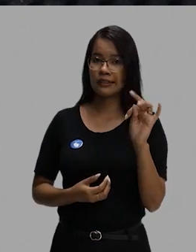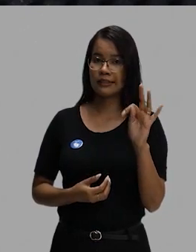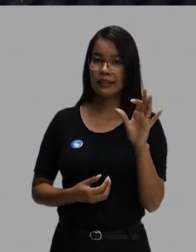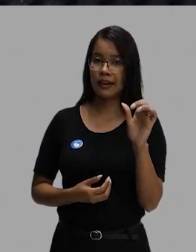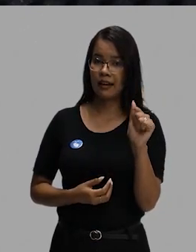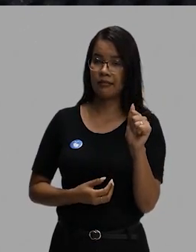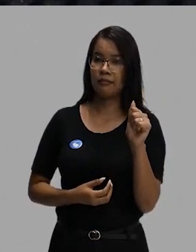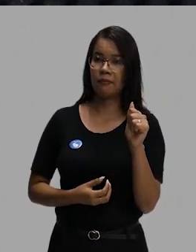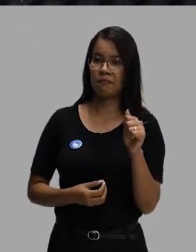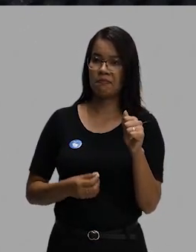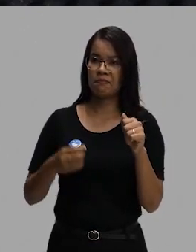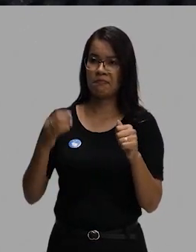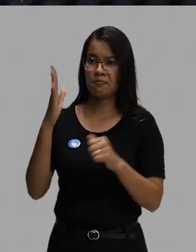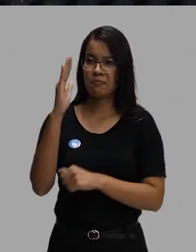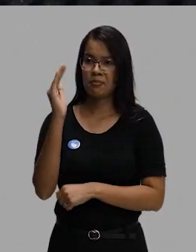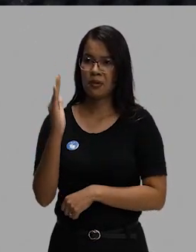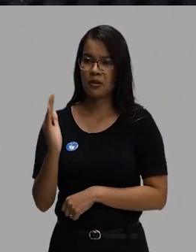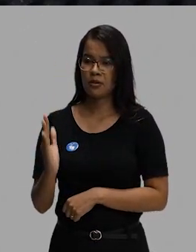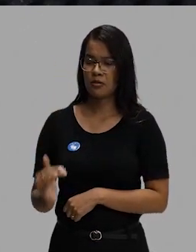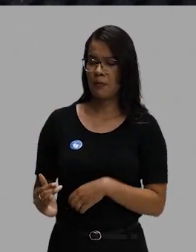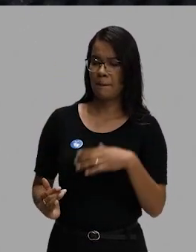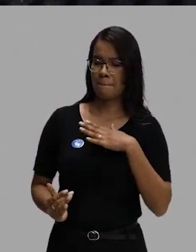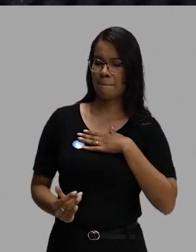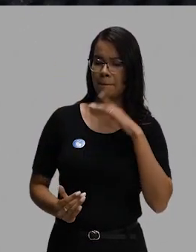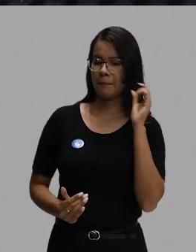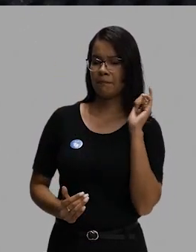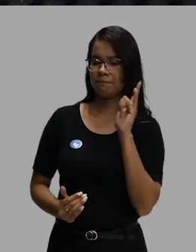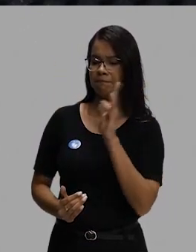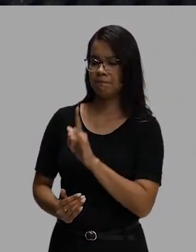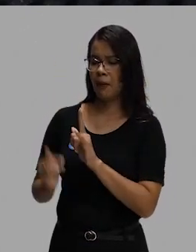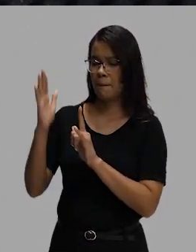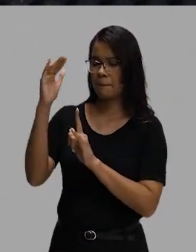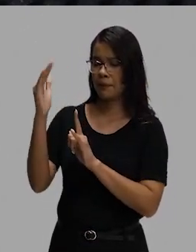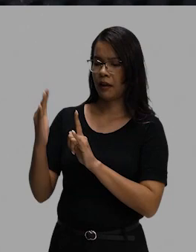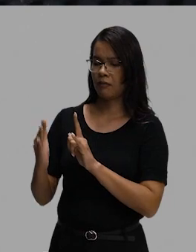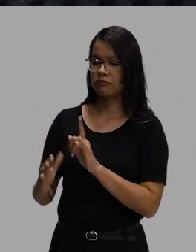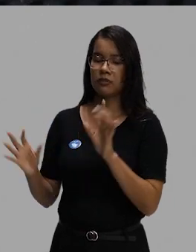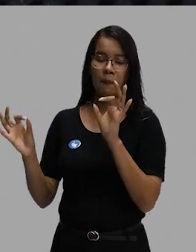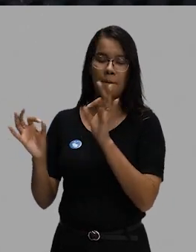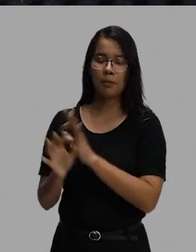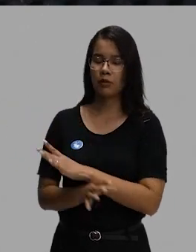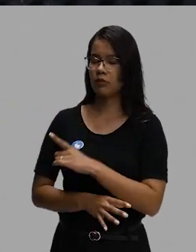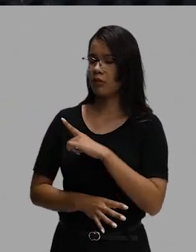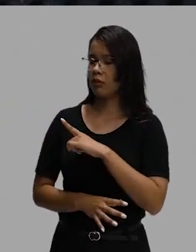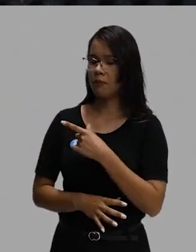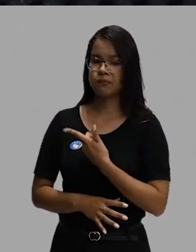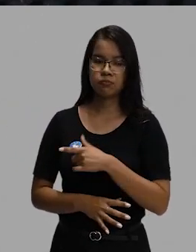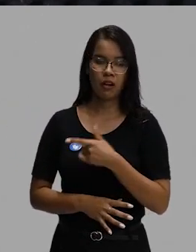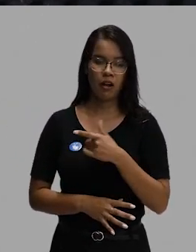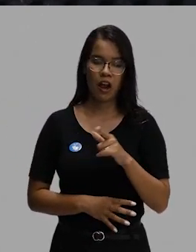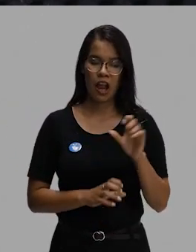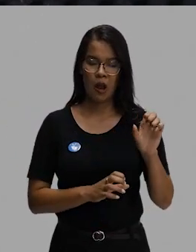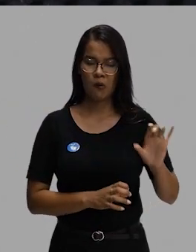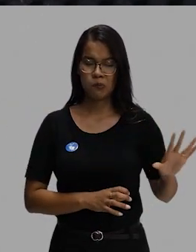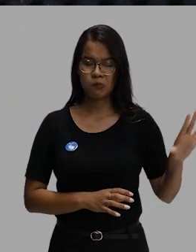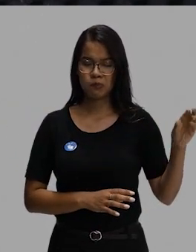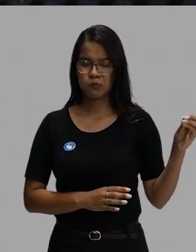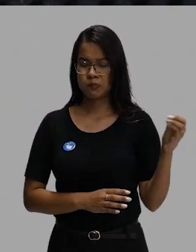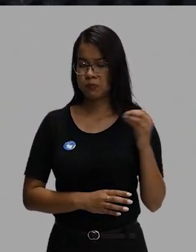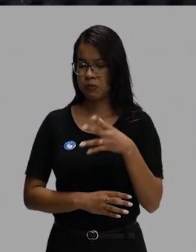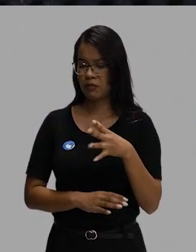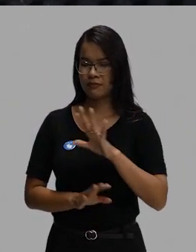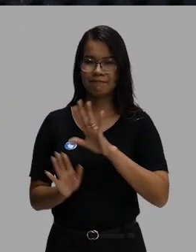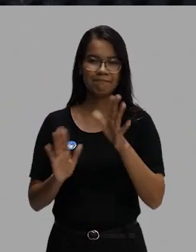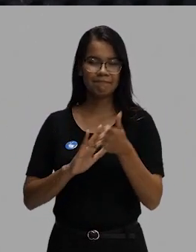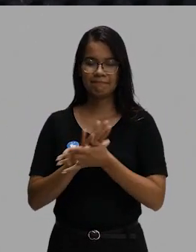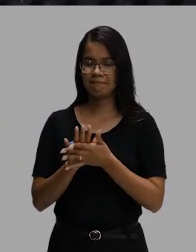ufanista. Brasil, meu Brasil e pronto. Eu não posso mais pegar nada lá da Europa, como o Manifesto de Poesia